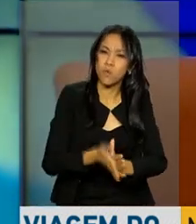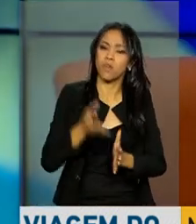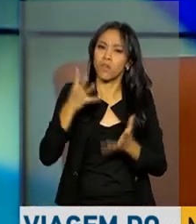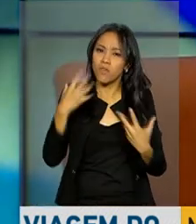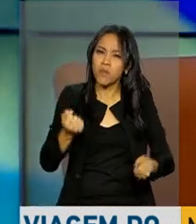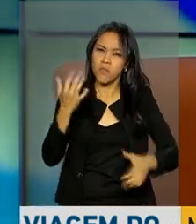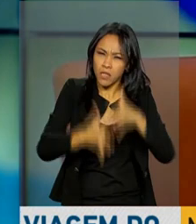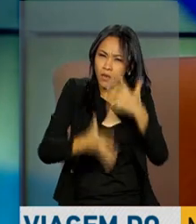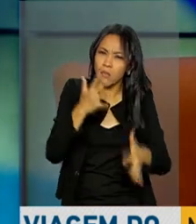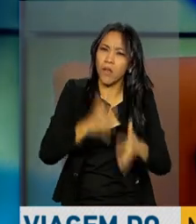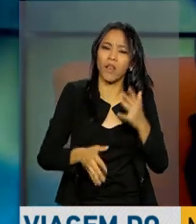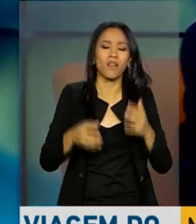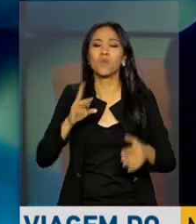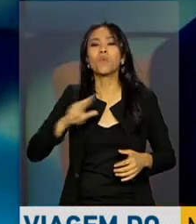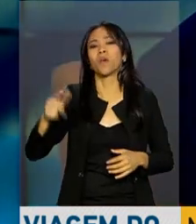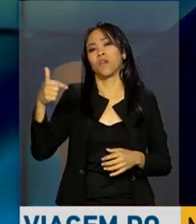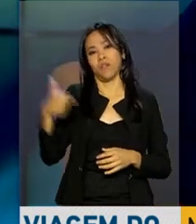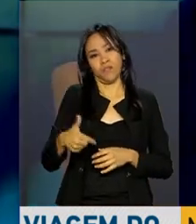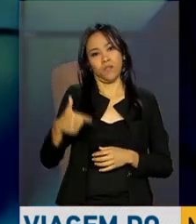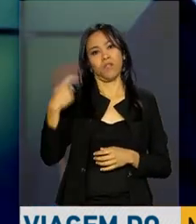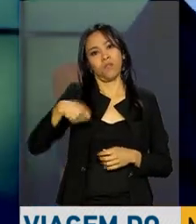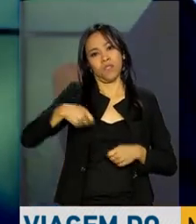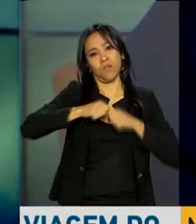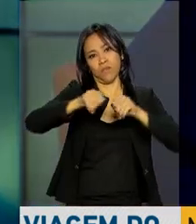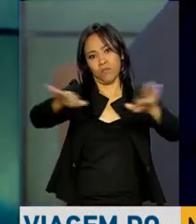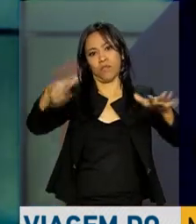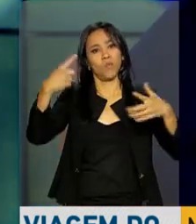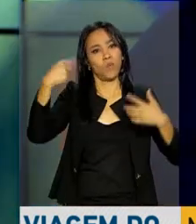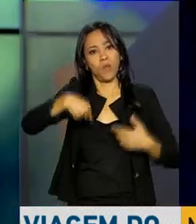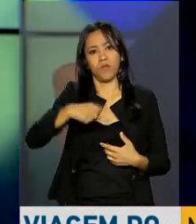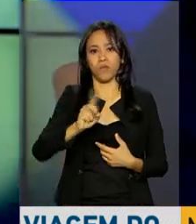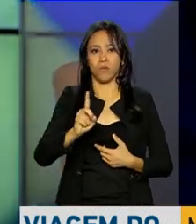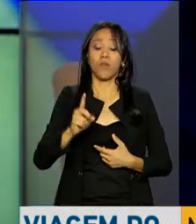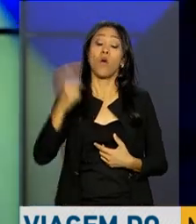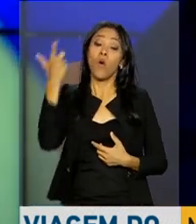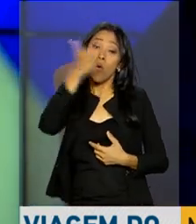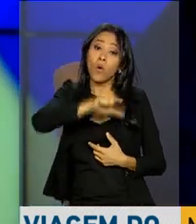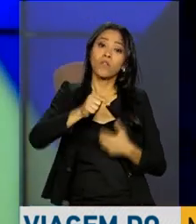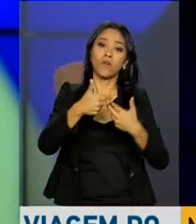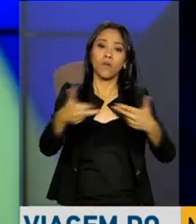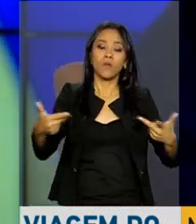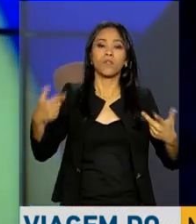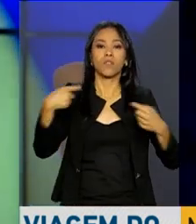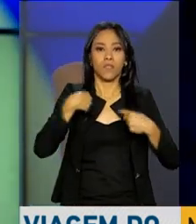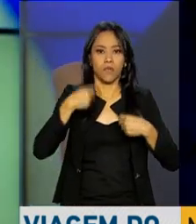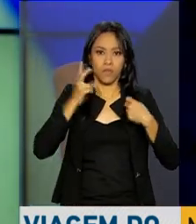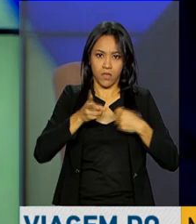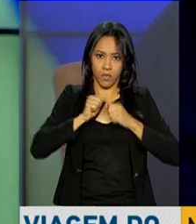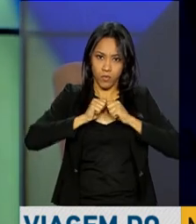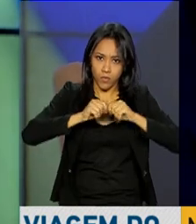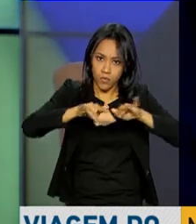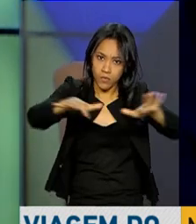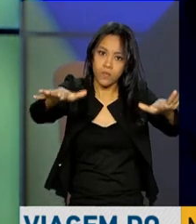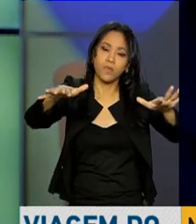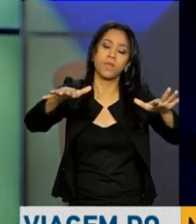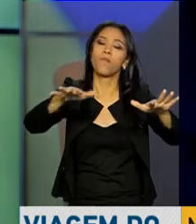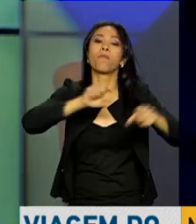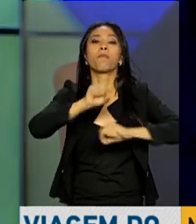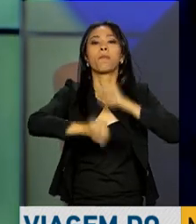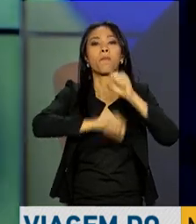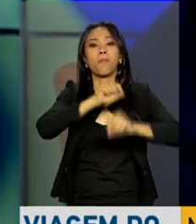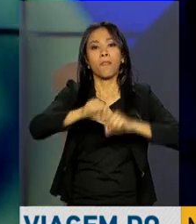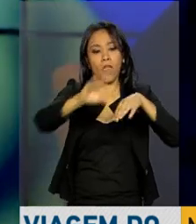nem a cultura que nós temos que espalhar. Outra coisa que eu espalho com muita frequência é o seguinte: a